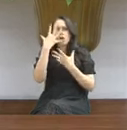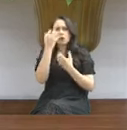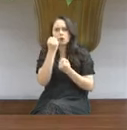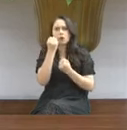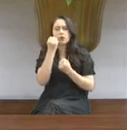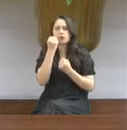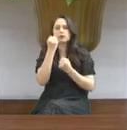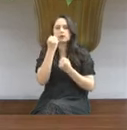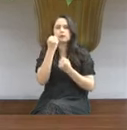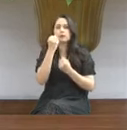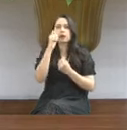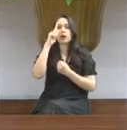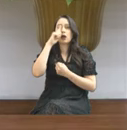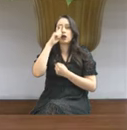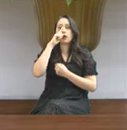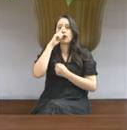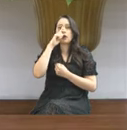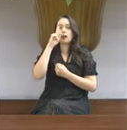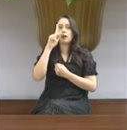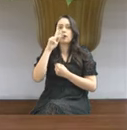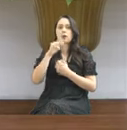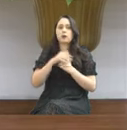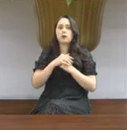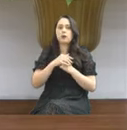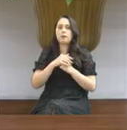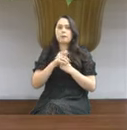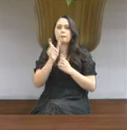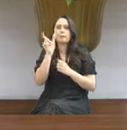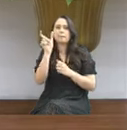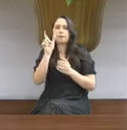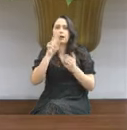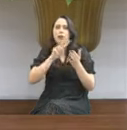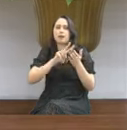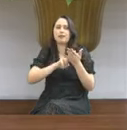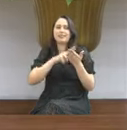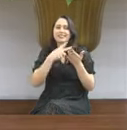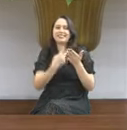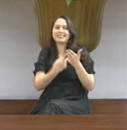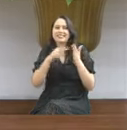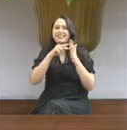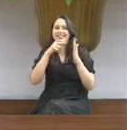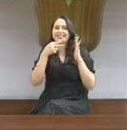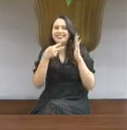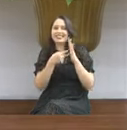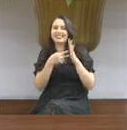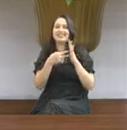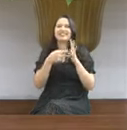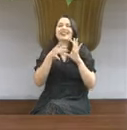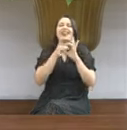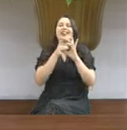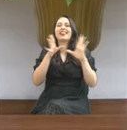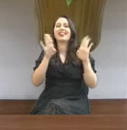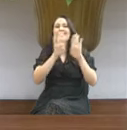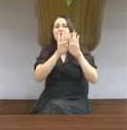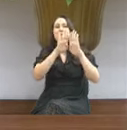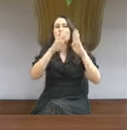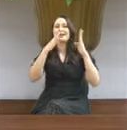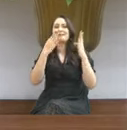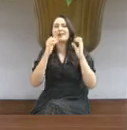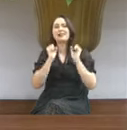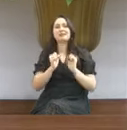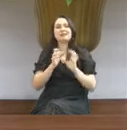parésia significa entre sem pedir permissão, porque a porta já está aberta. Esta